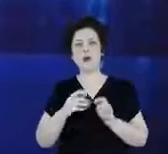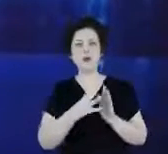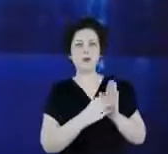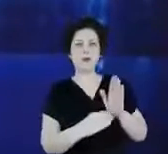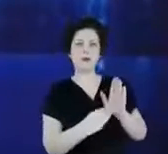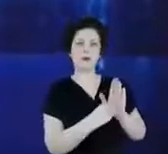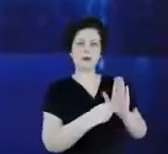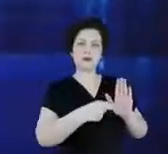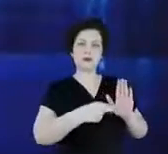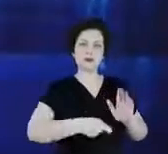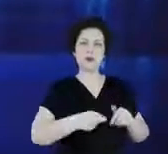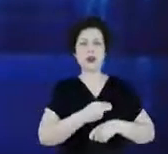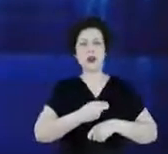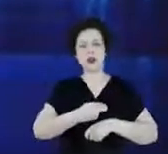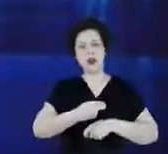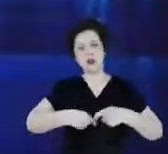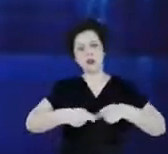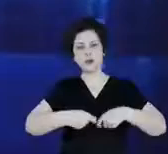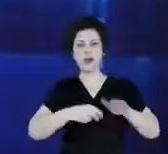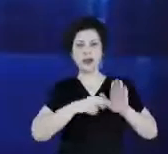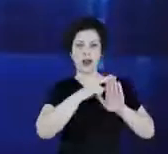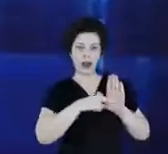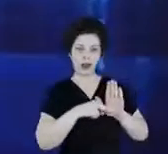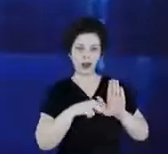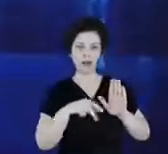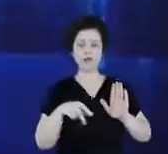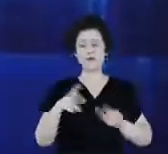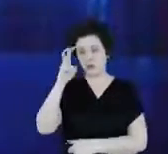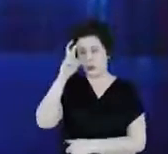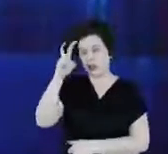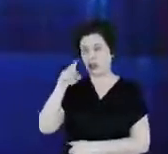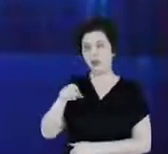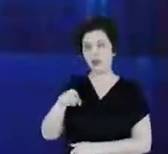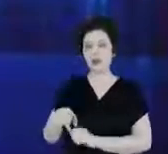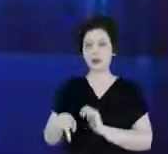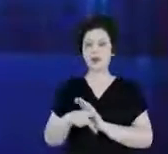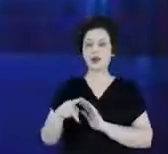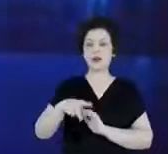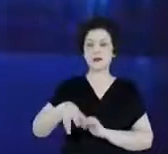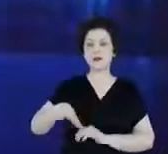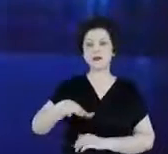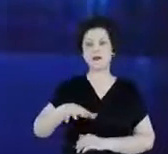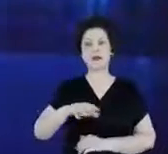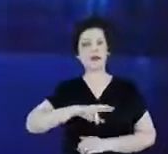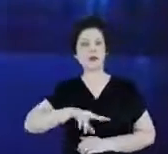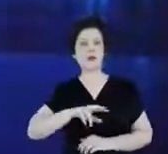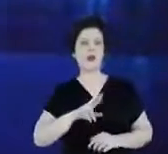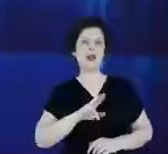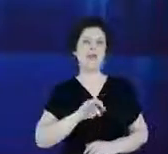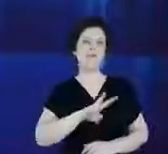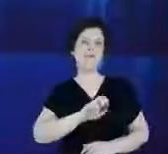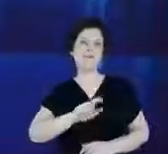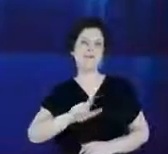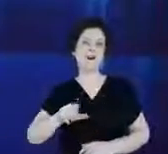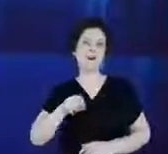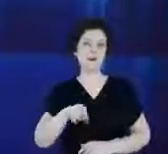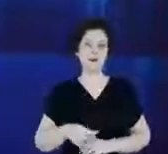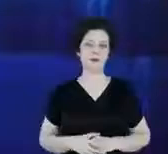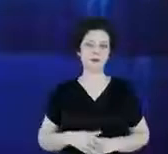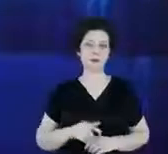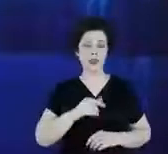de governança muito mais inteligentes para esses bens não rivais tá E aí para o setor elétrico Isso é uma Bonança